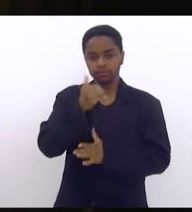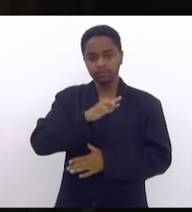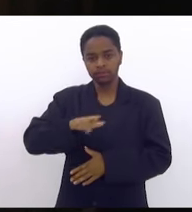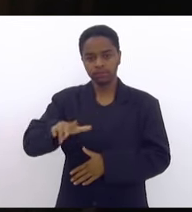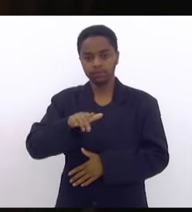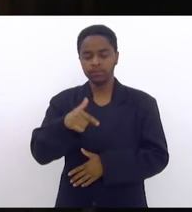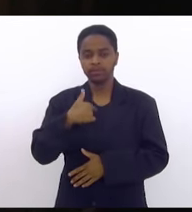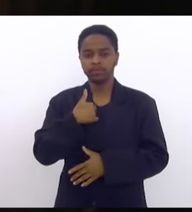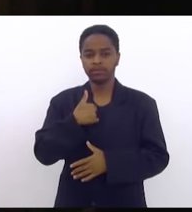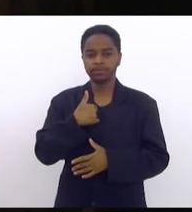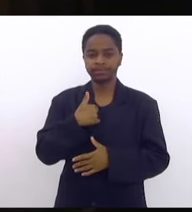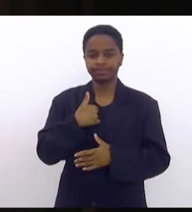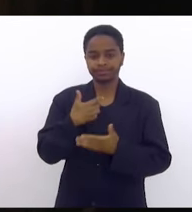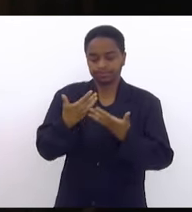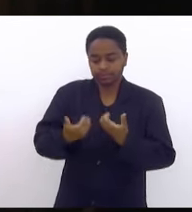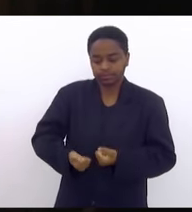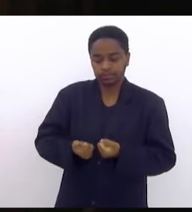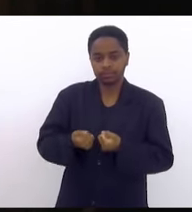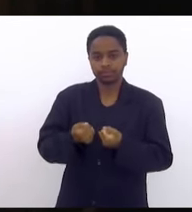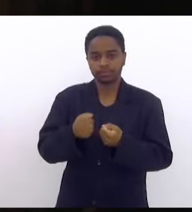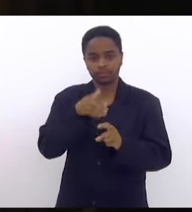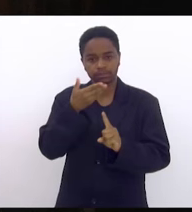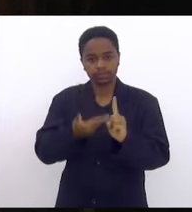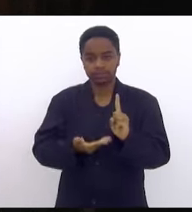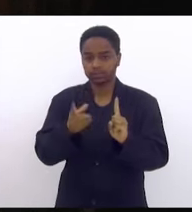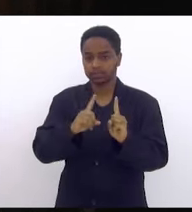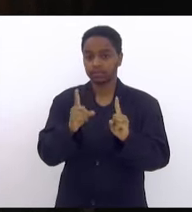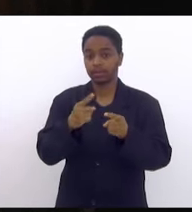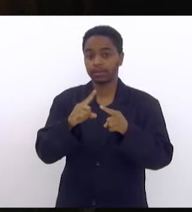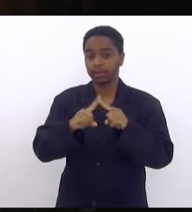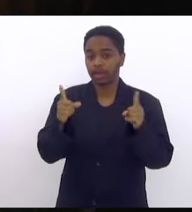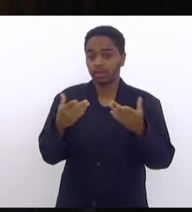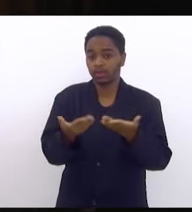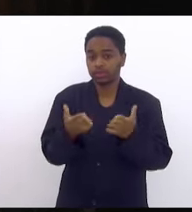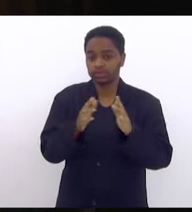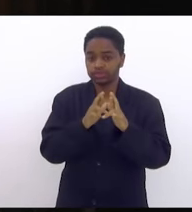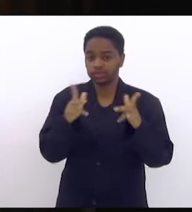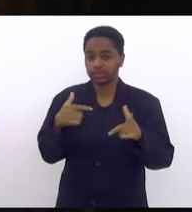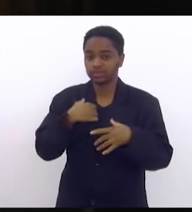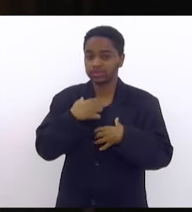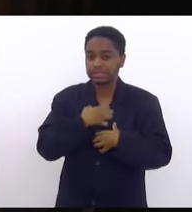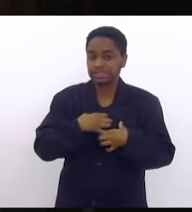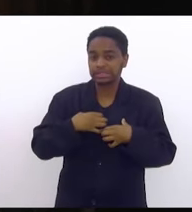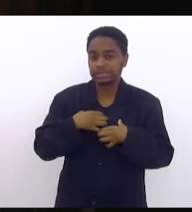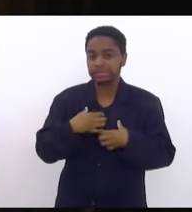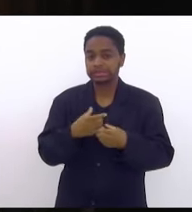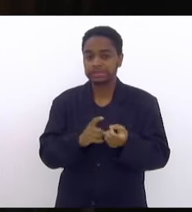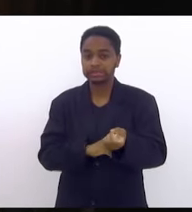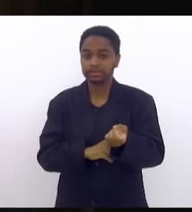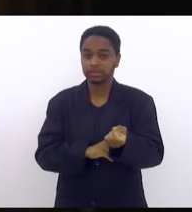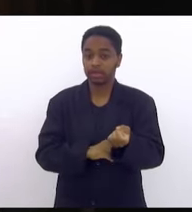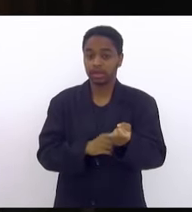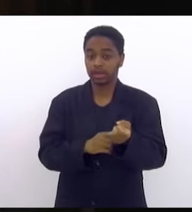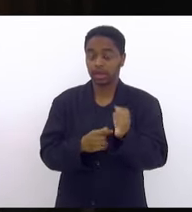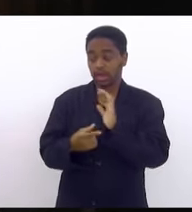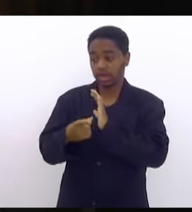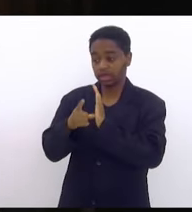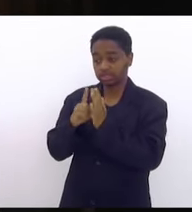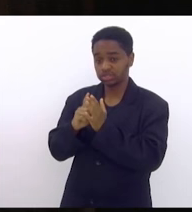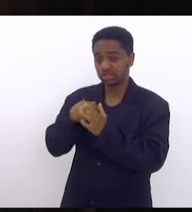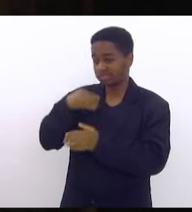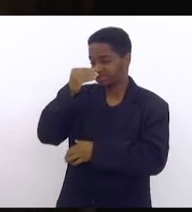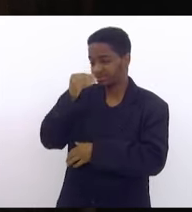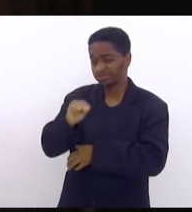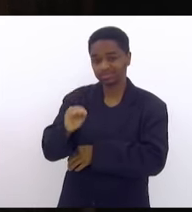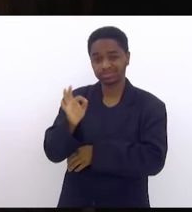nessa casa ganhando moção, não, mas essa está sendo diferente. Tive aquele friozinho da outra vez, não querendo desmerecer, mas não tive